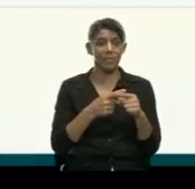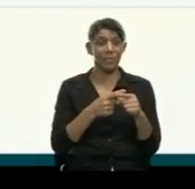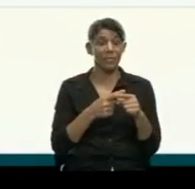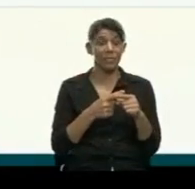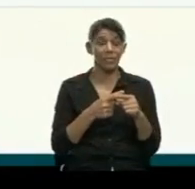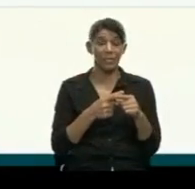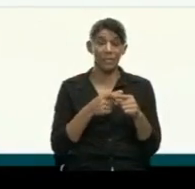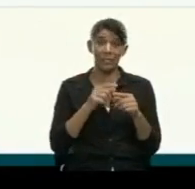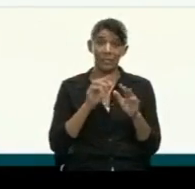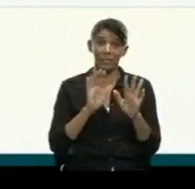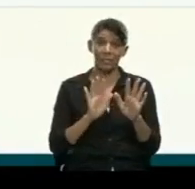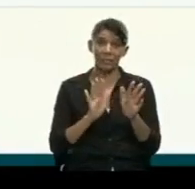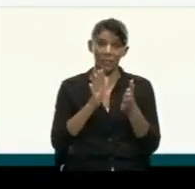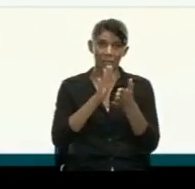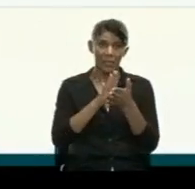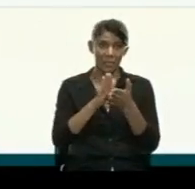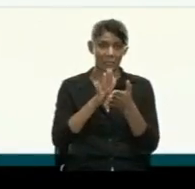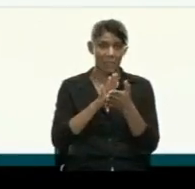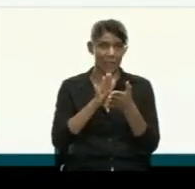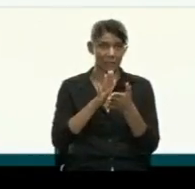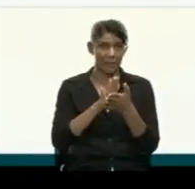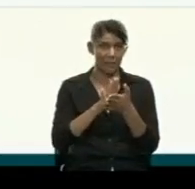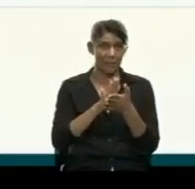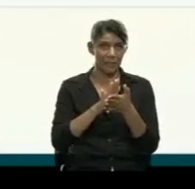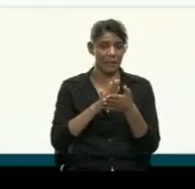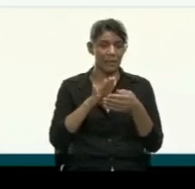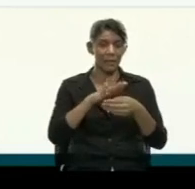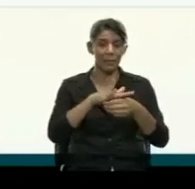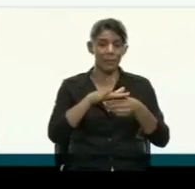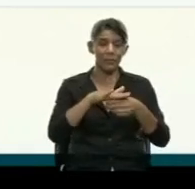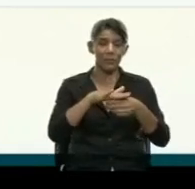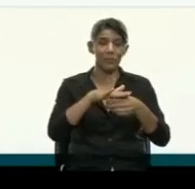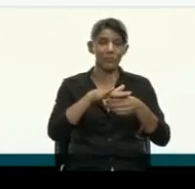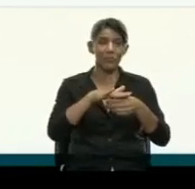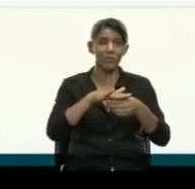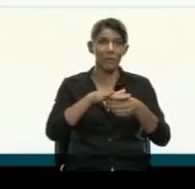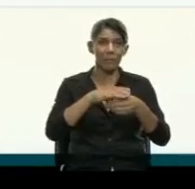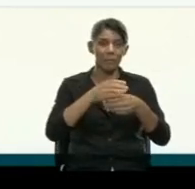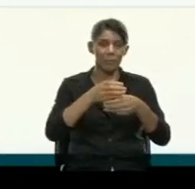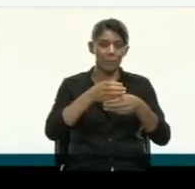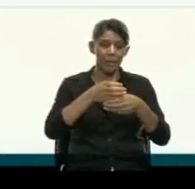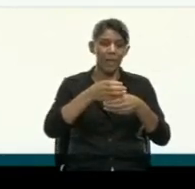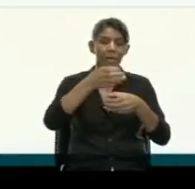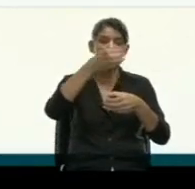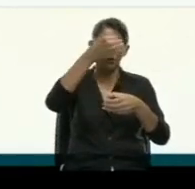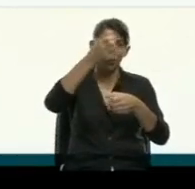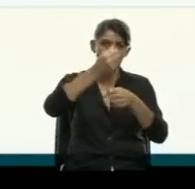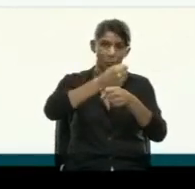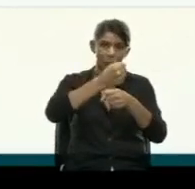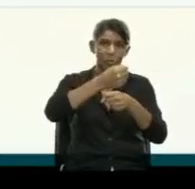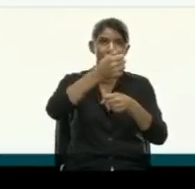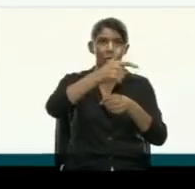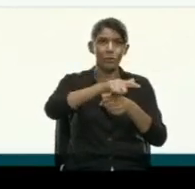você gaste um pouco a cabeça do pilar depois aqui, para aderir o próximo concreto